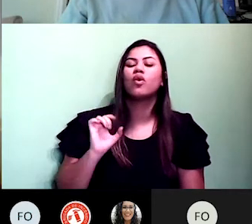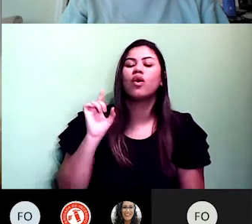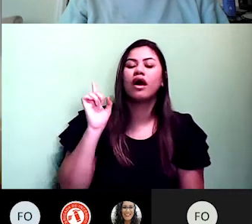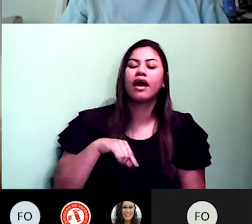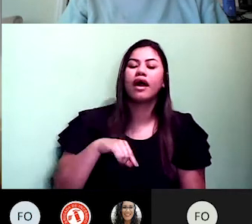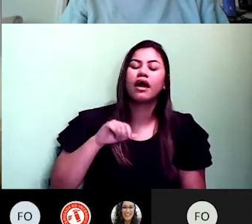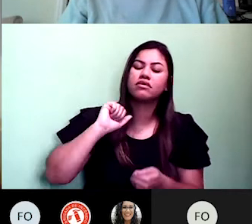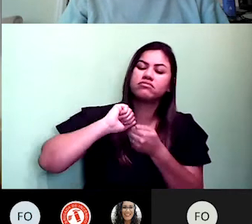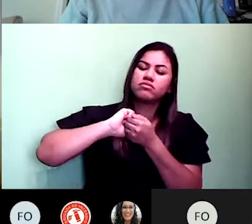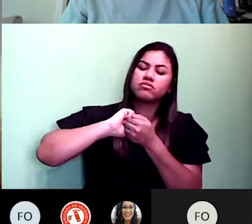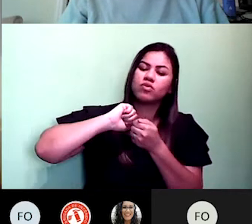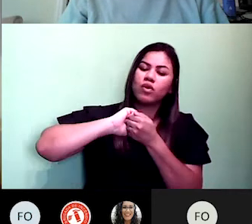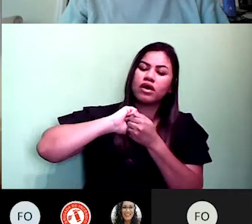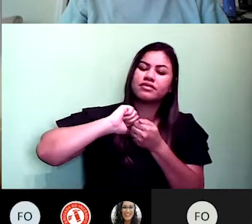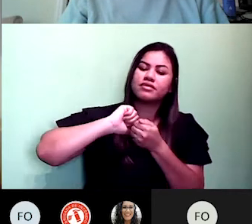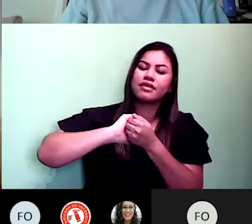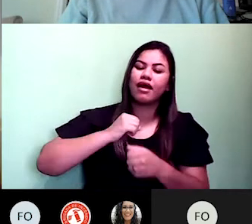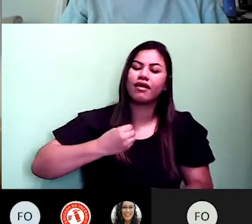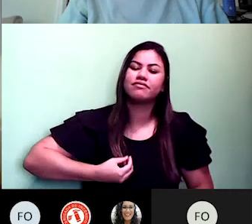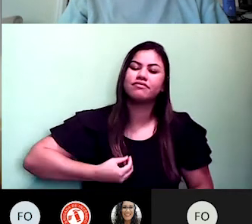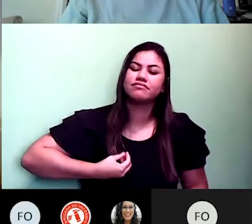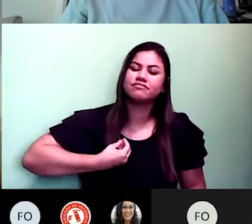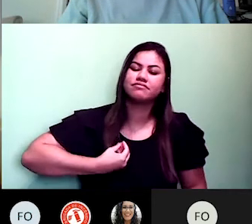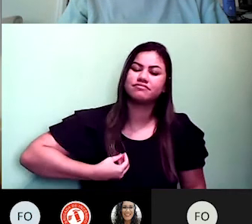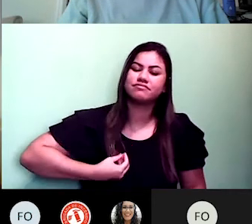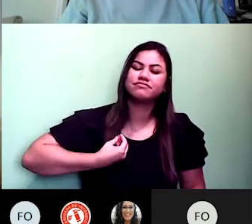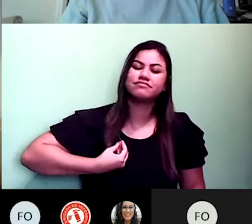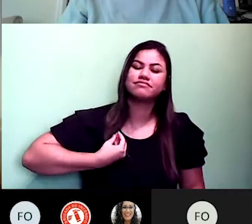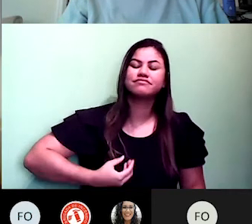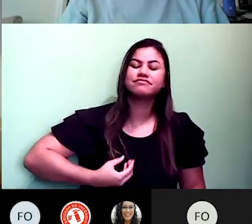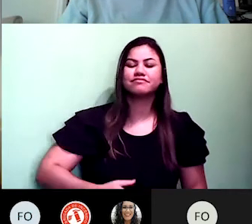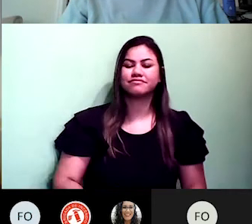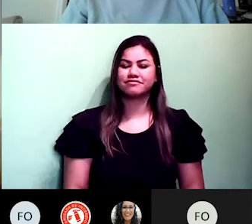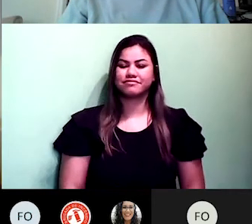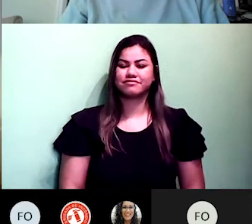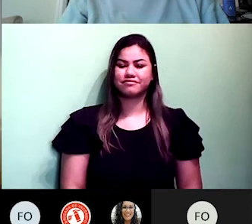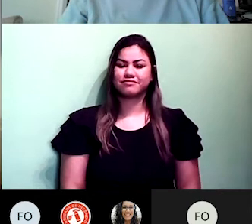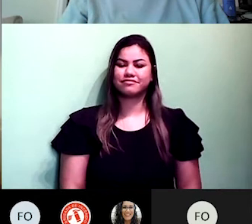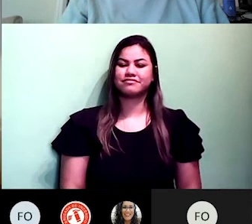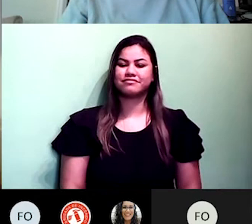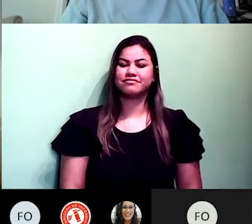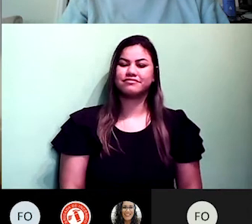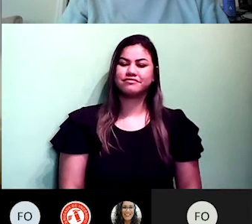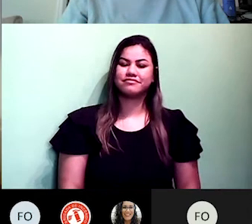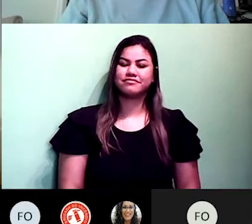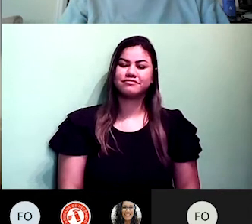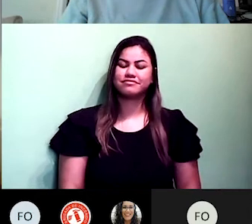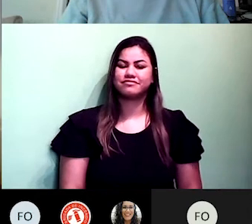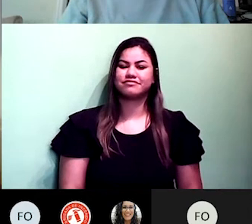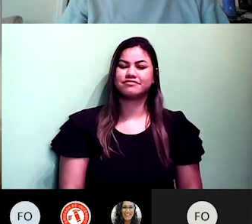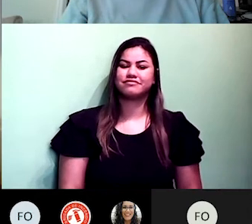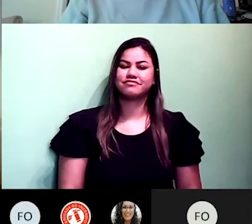de vida, nosso